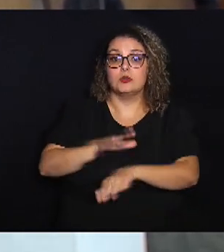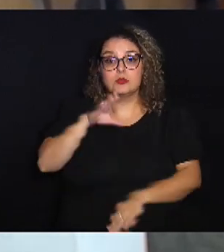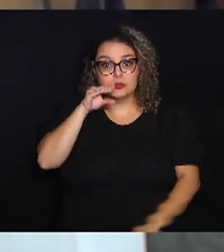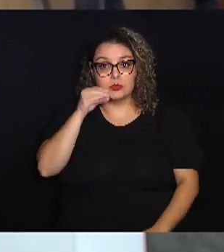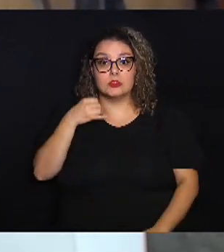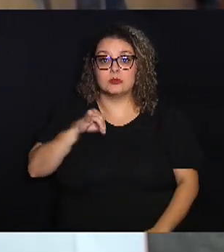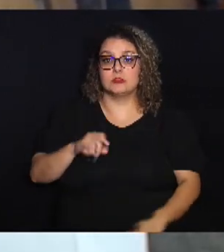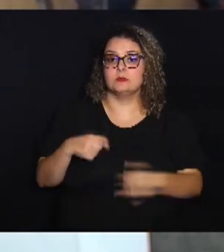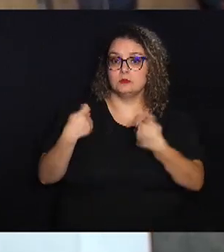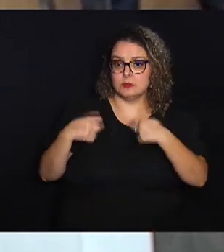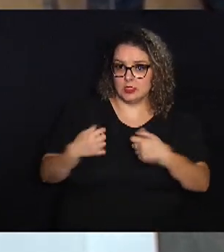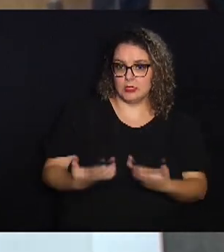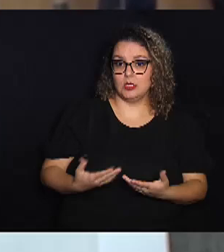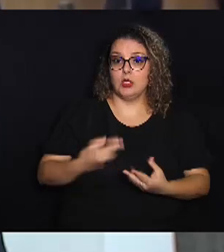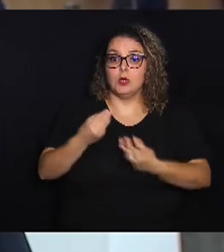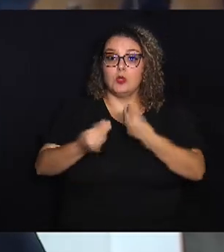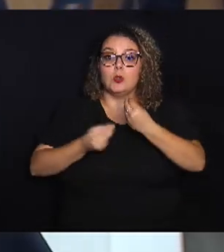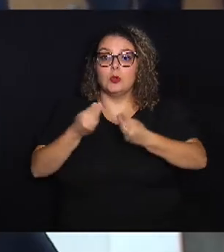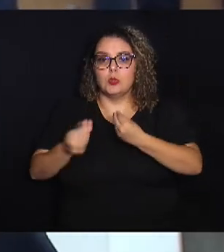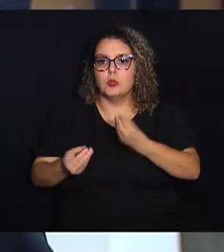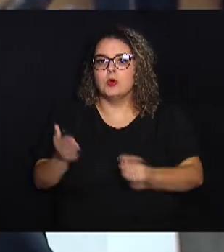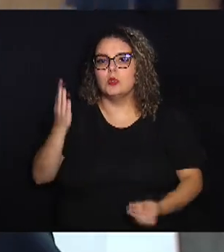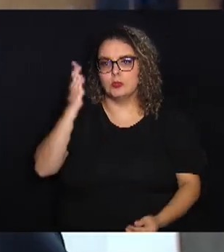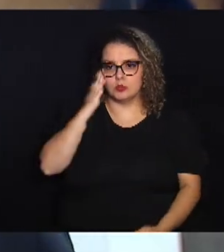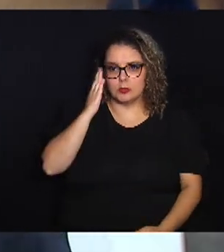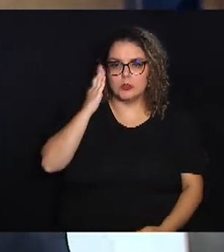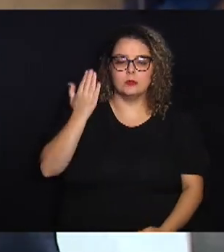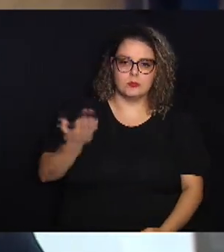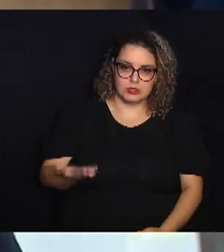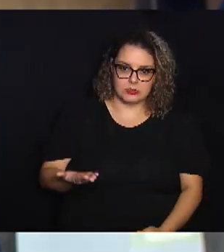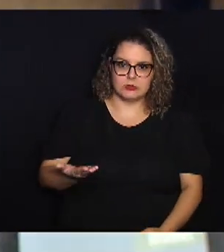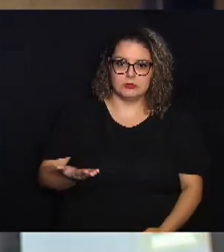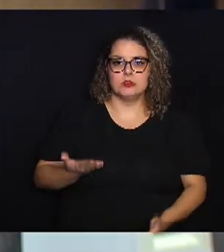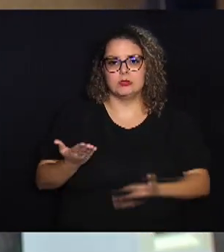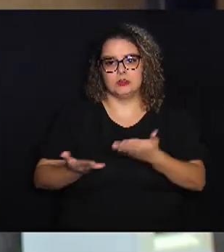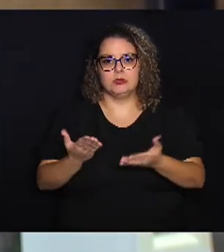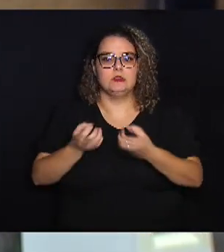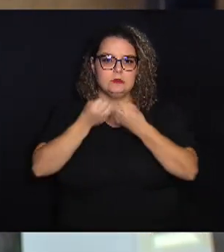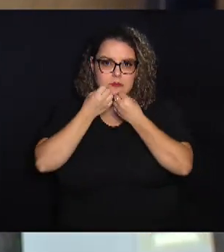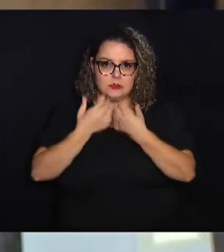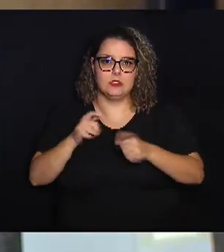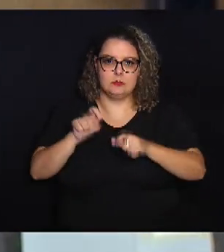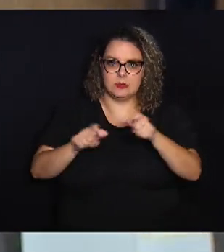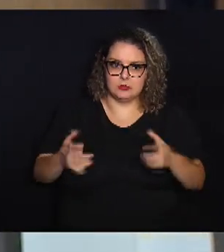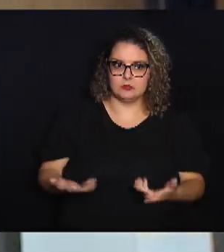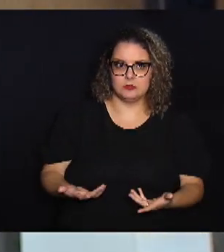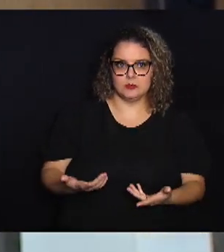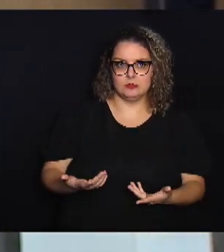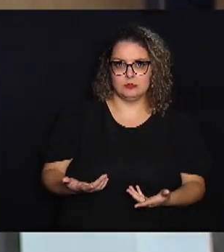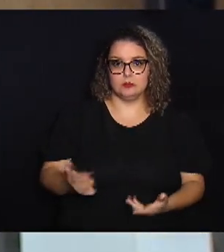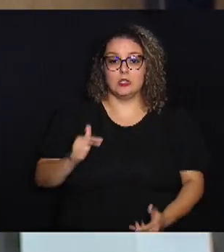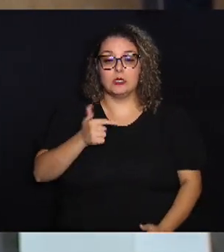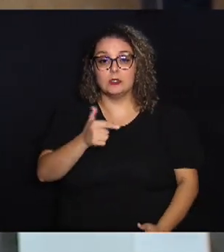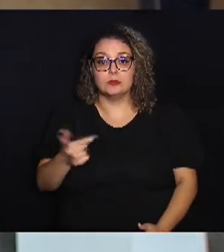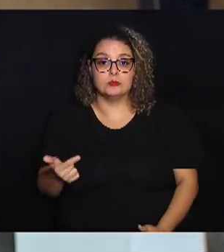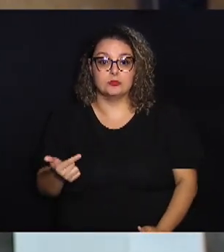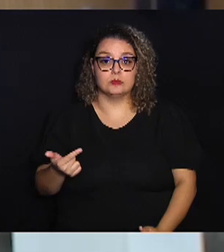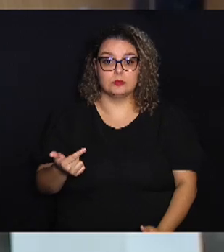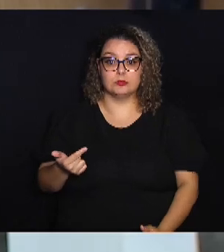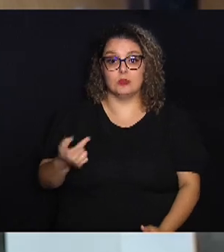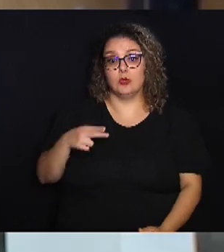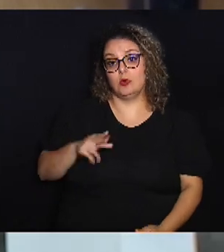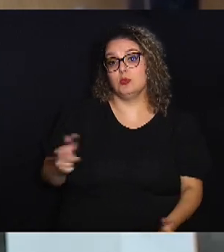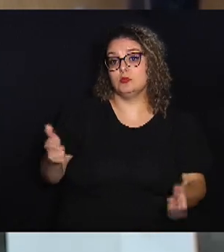esteja precisando, como você entender e tratar bem as pessoas para que não haja ou diminua